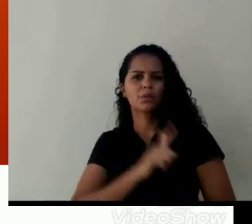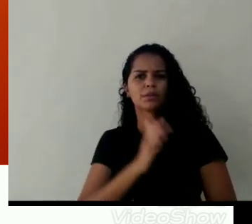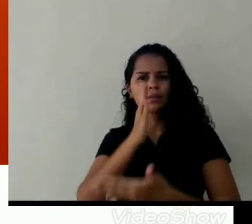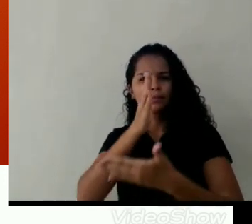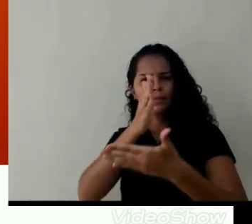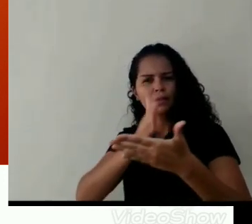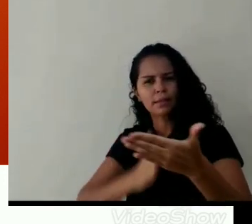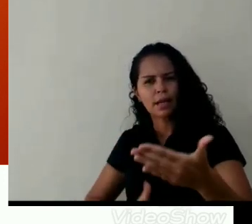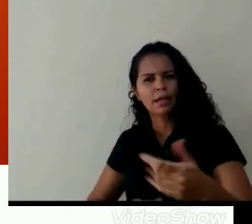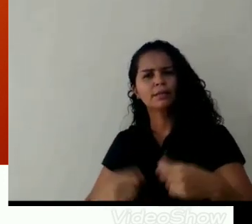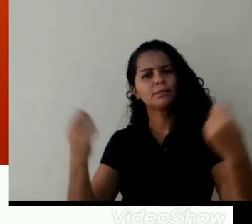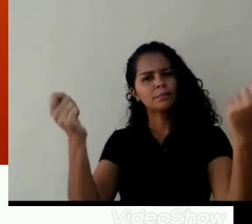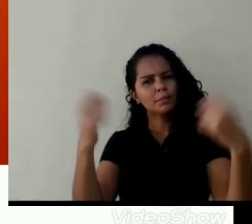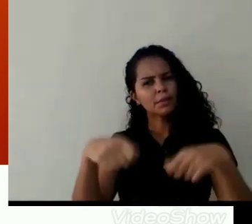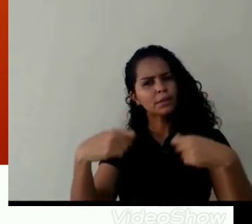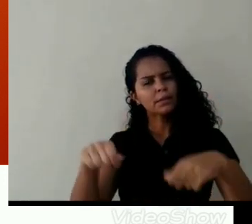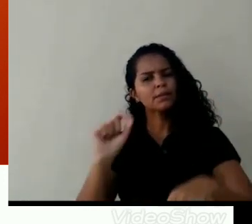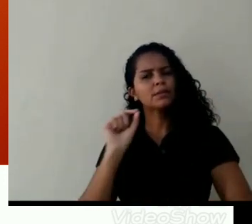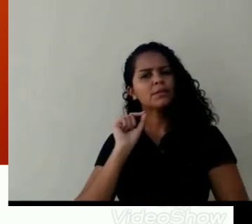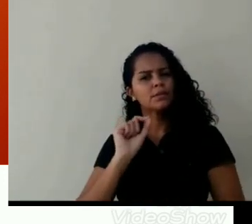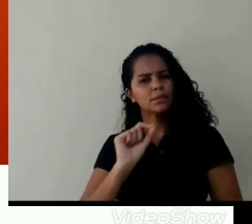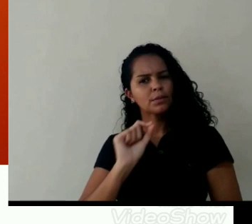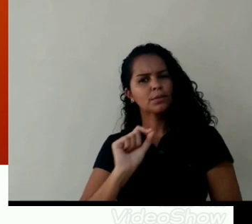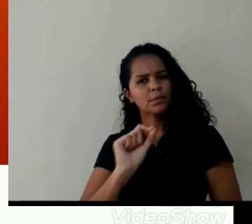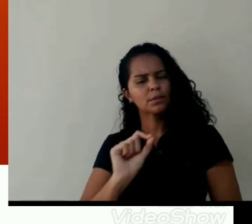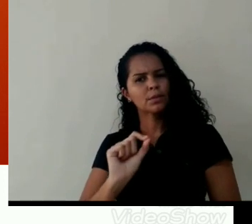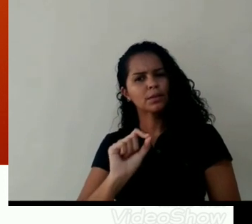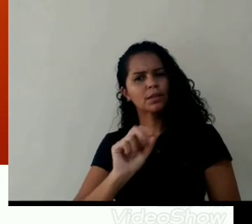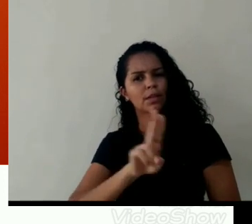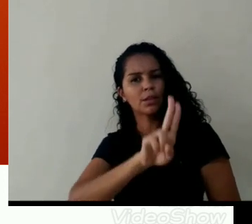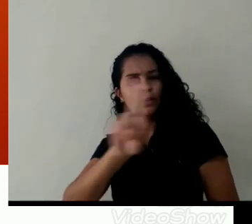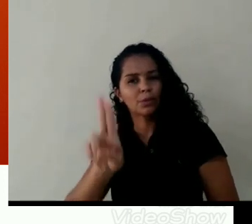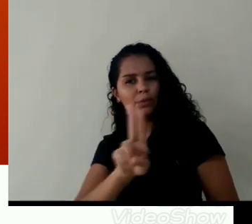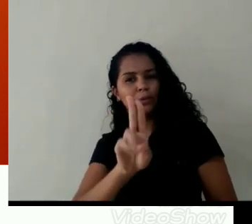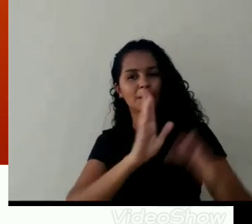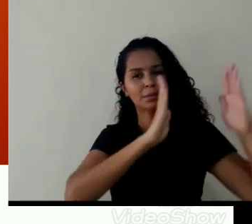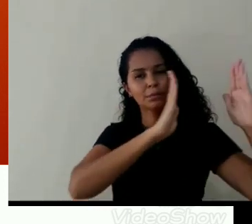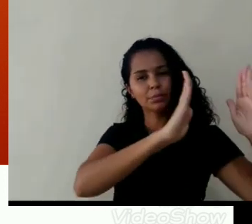6 desses 12 pedaços iguais, ou seja,